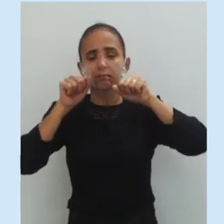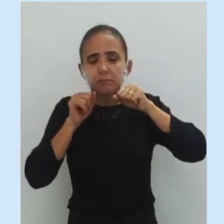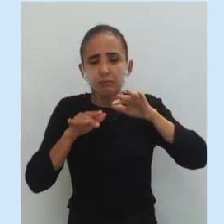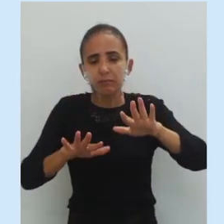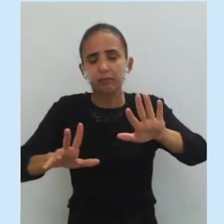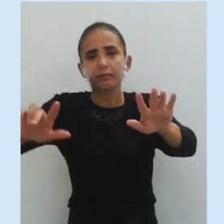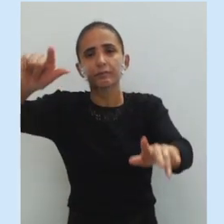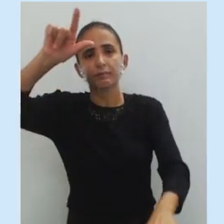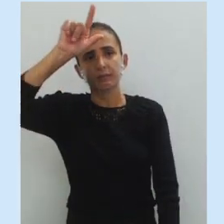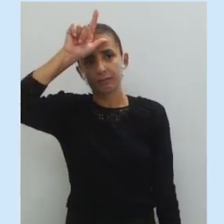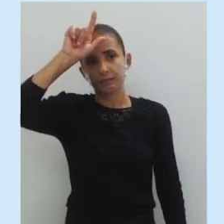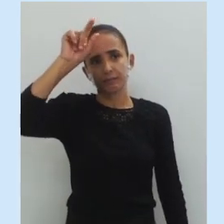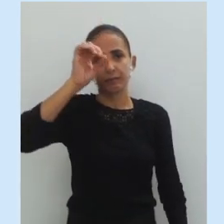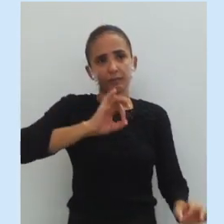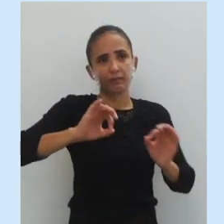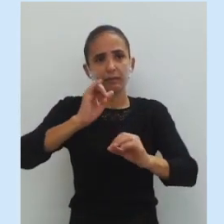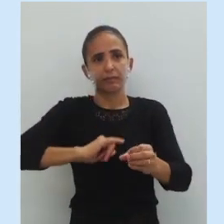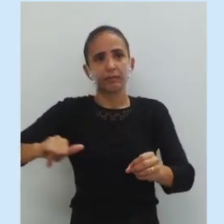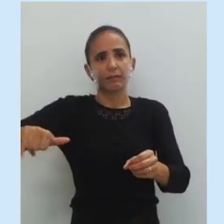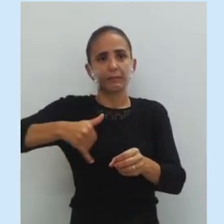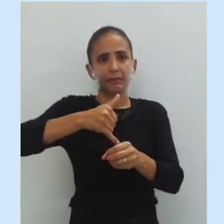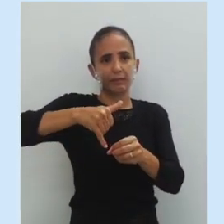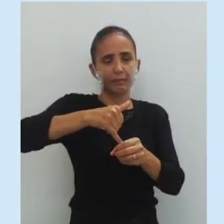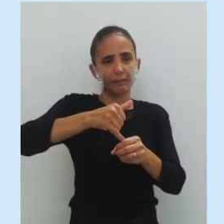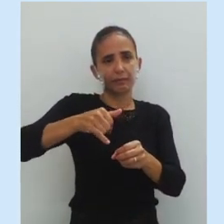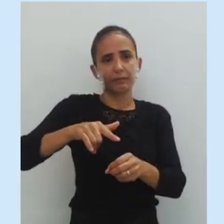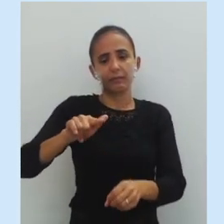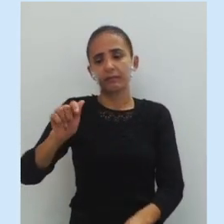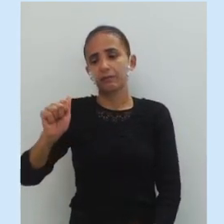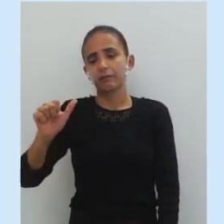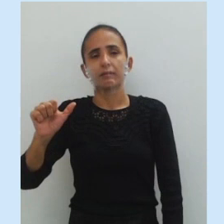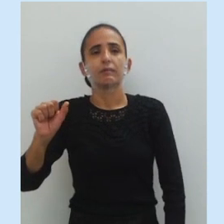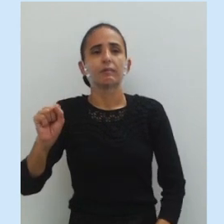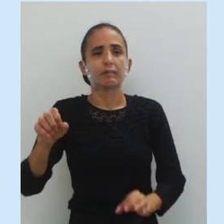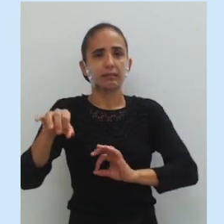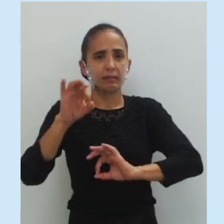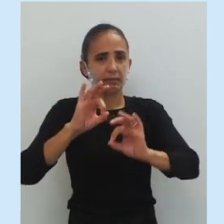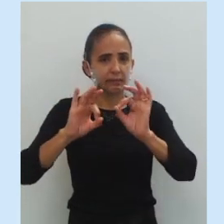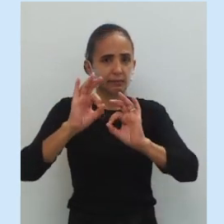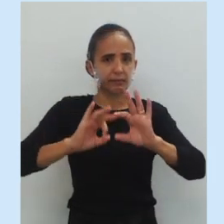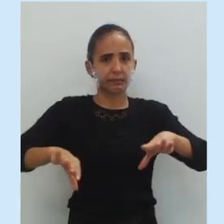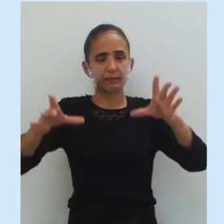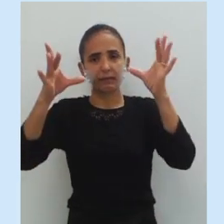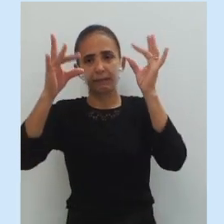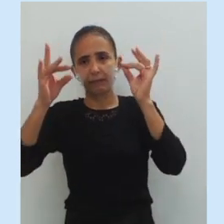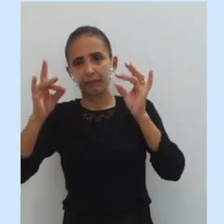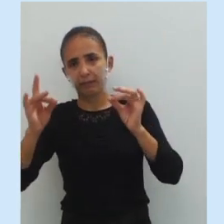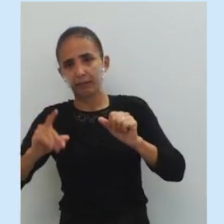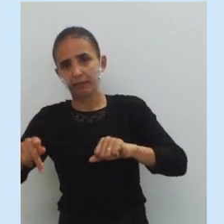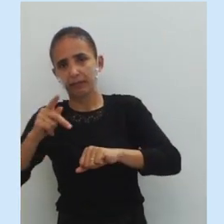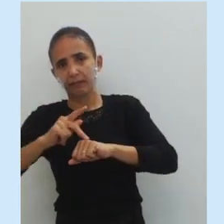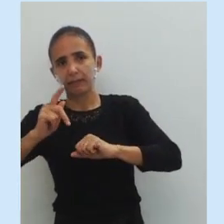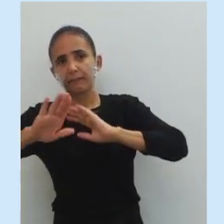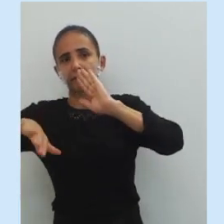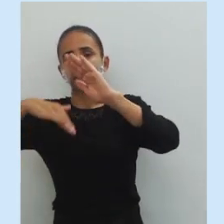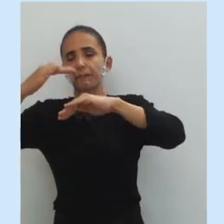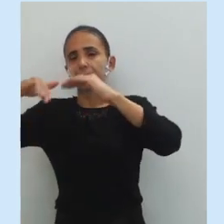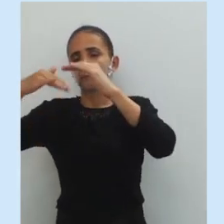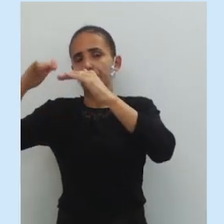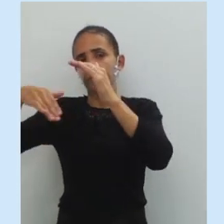a liderança, que é o petróleo e o gás petroquímica, mineração,